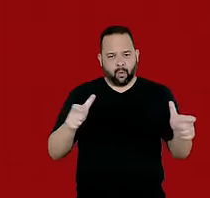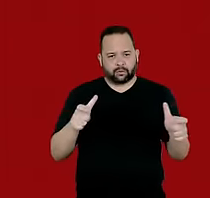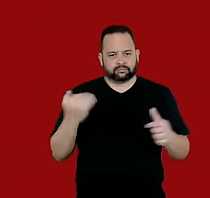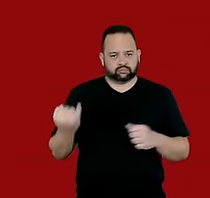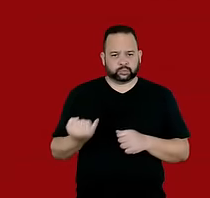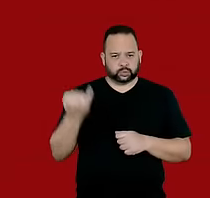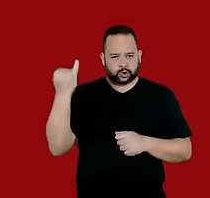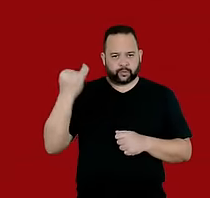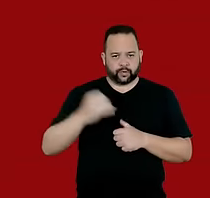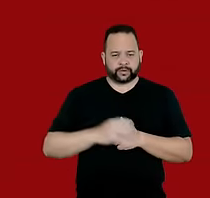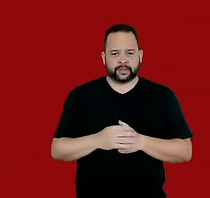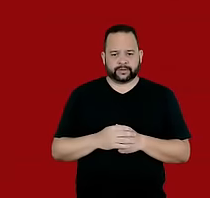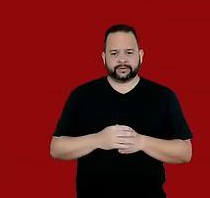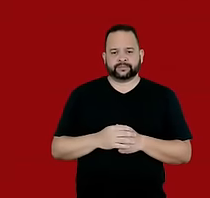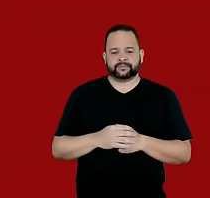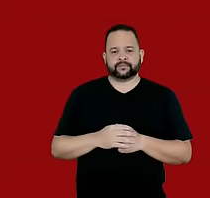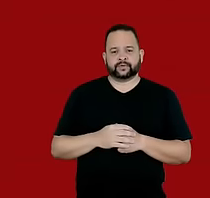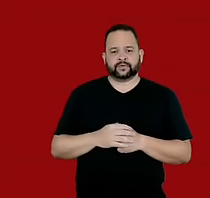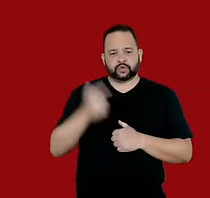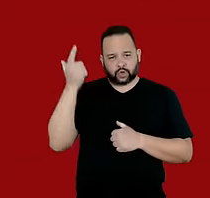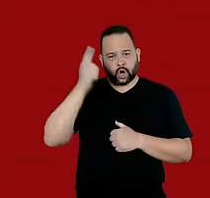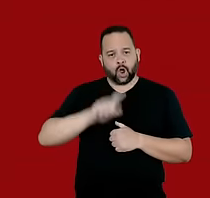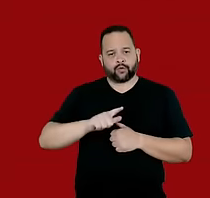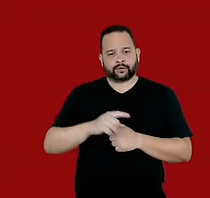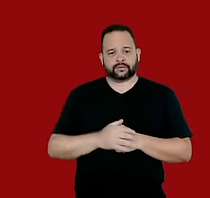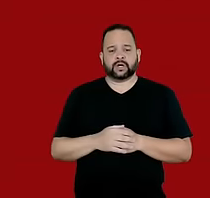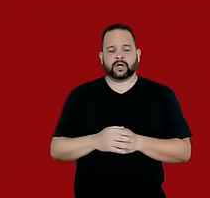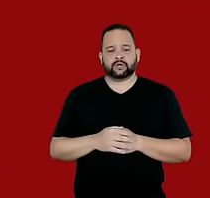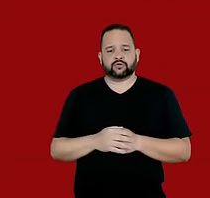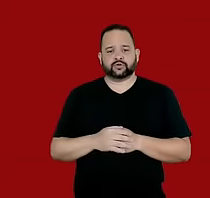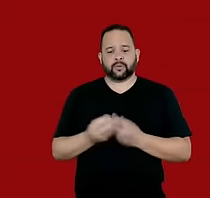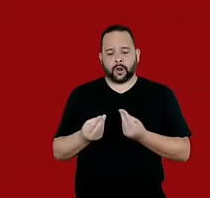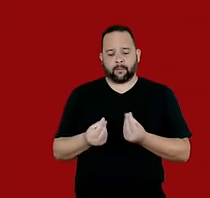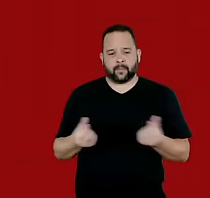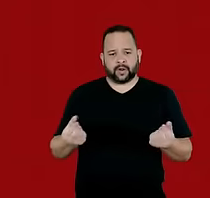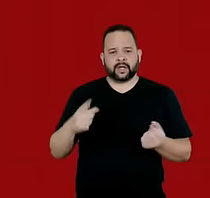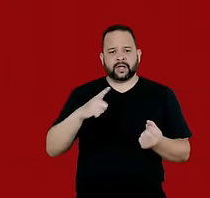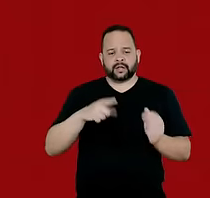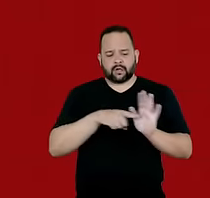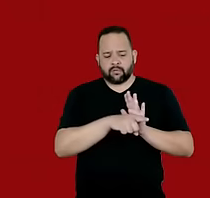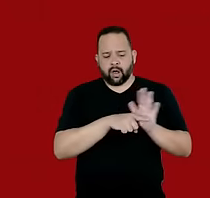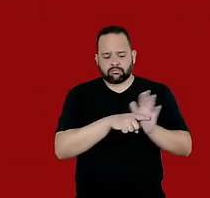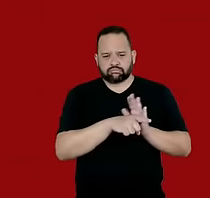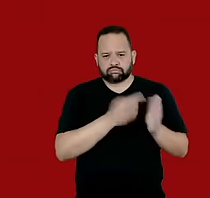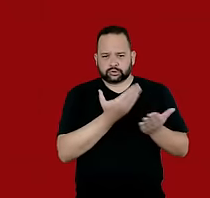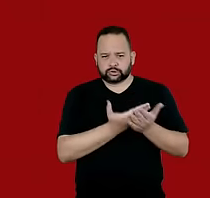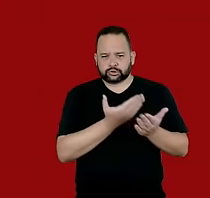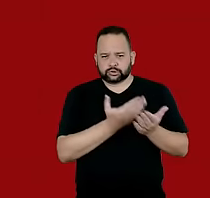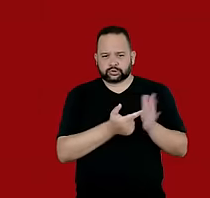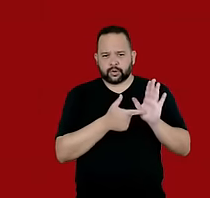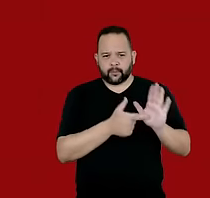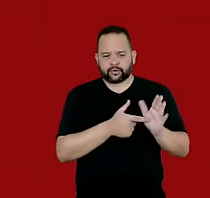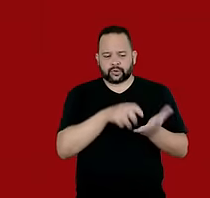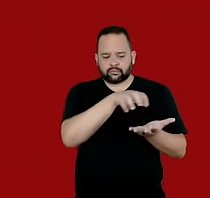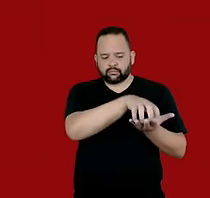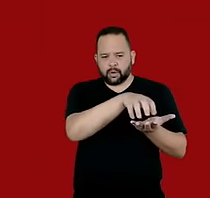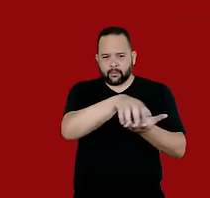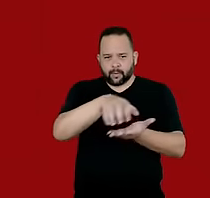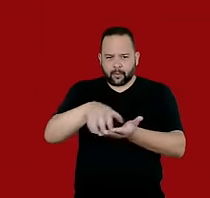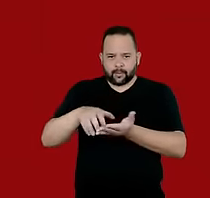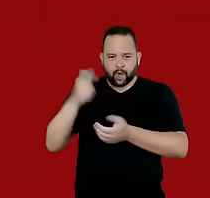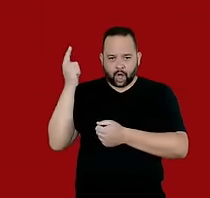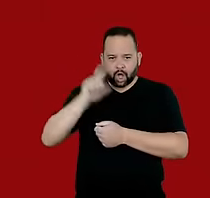eh gerou um ganho de eficiência grande tem vários estudos inclusive e por setores mostrando ganho de eficiência em cada setor de